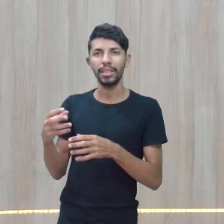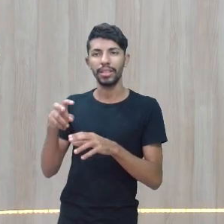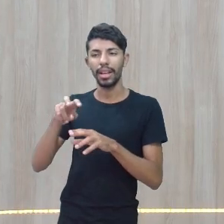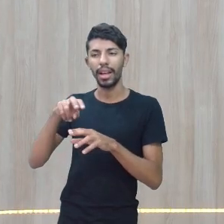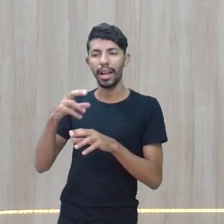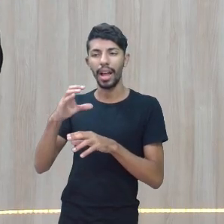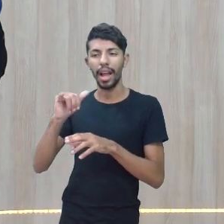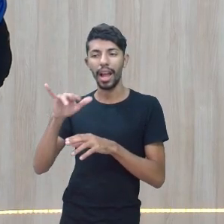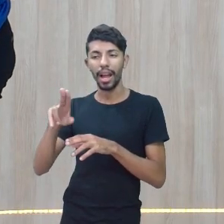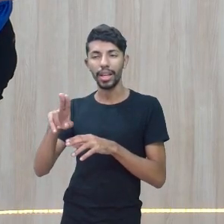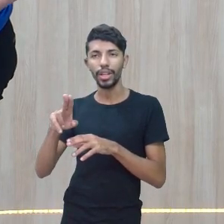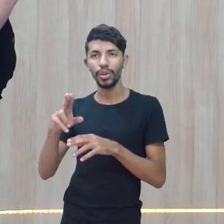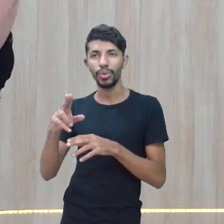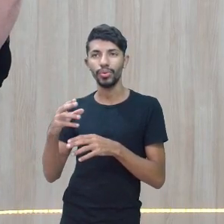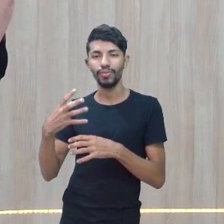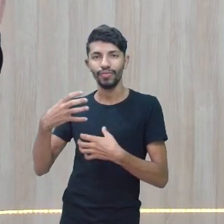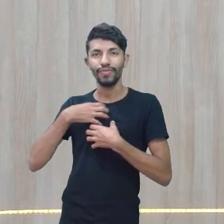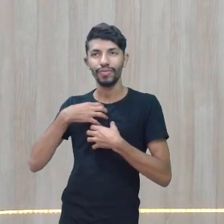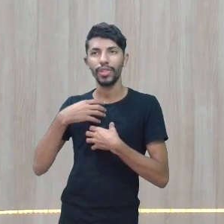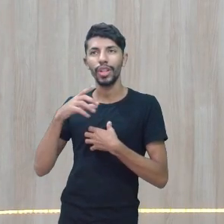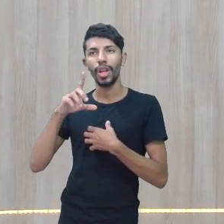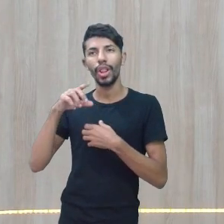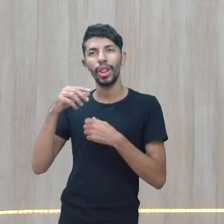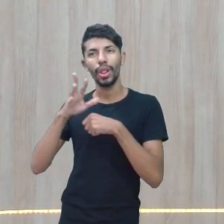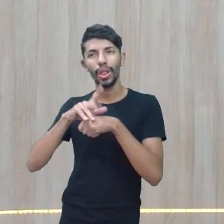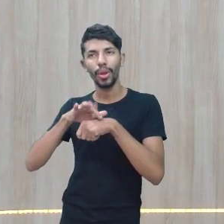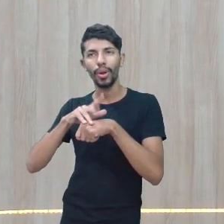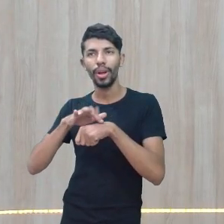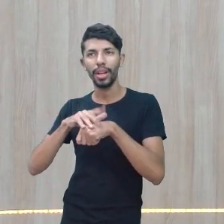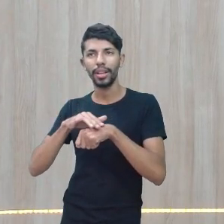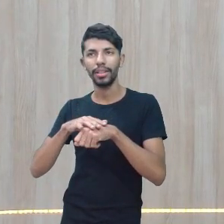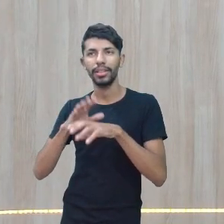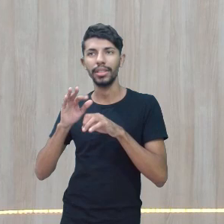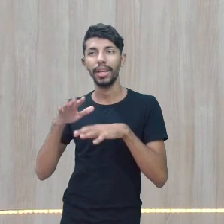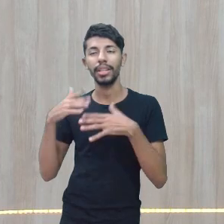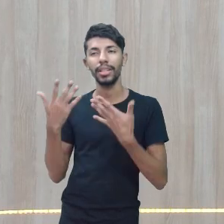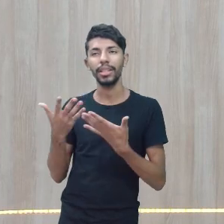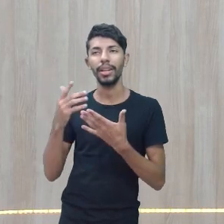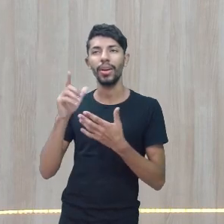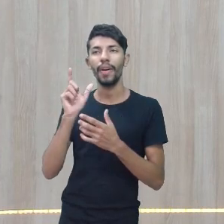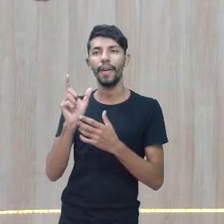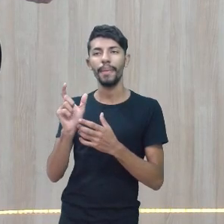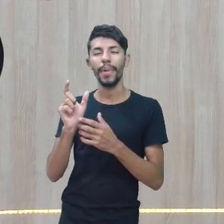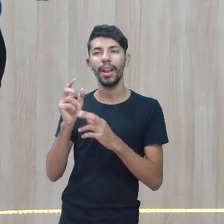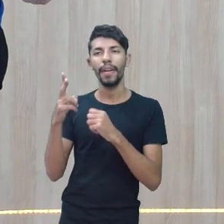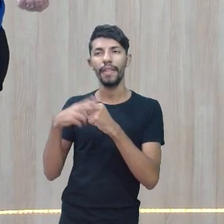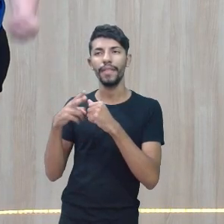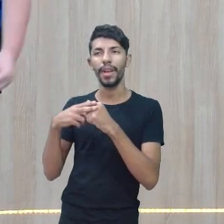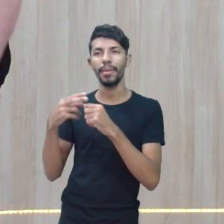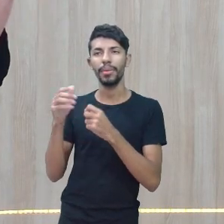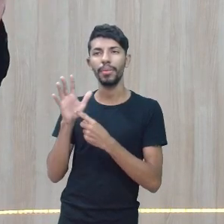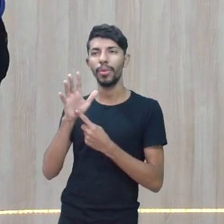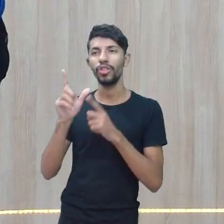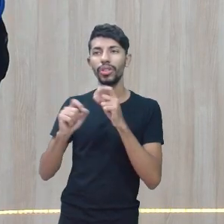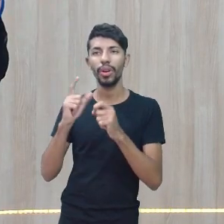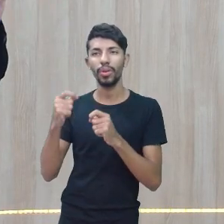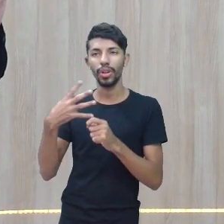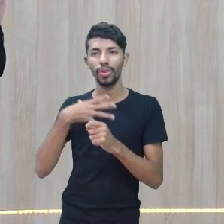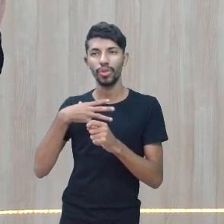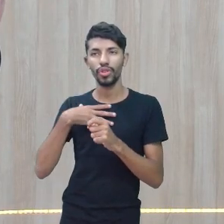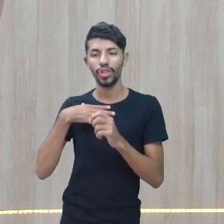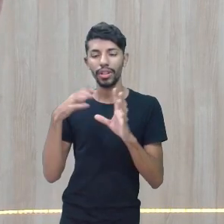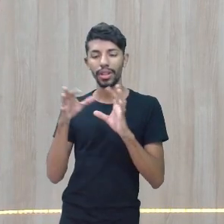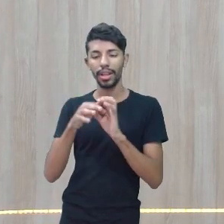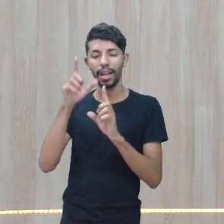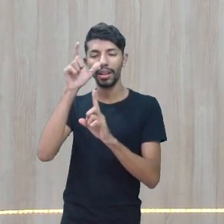são expressões usadas. O verbo expressa um estado relacionado ao sujeito, que é a pessoa, não é? E